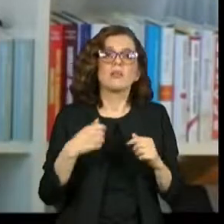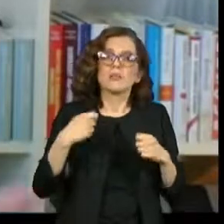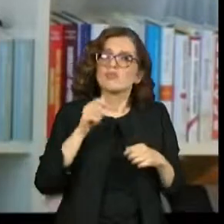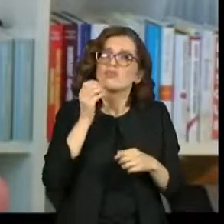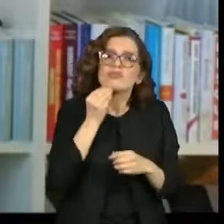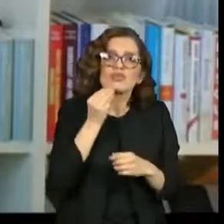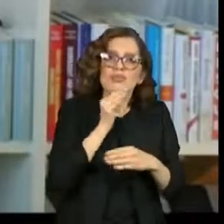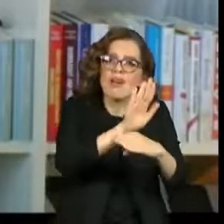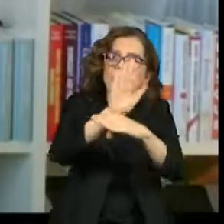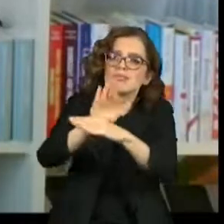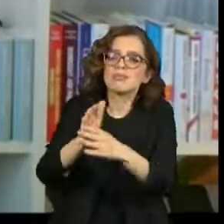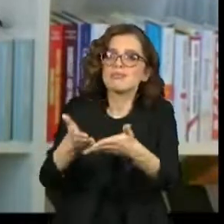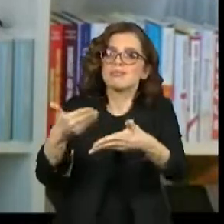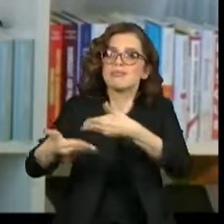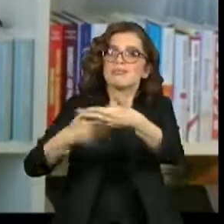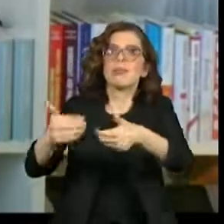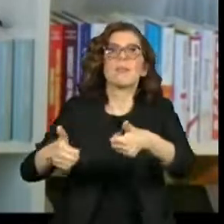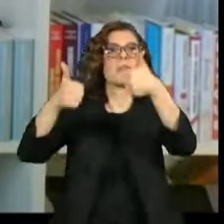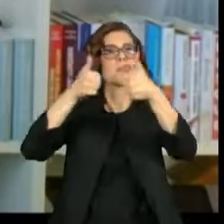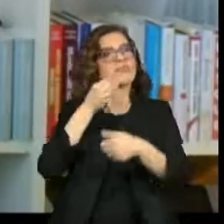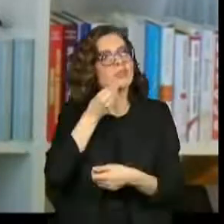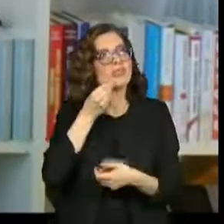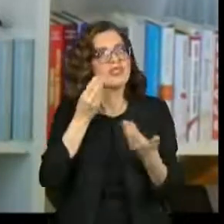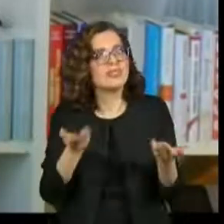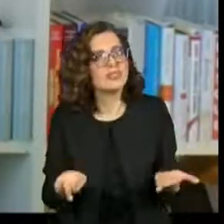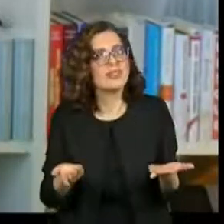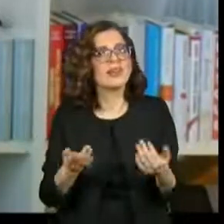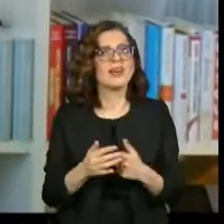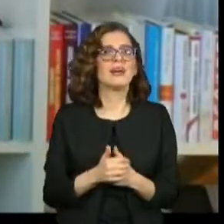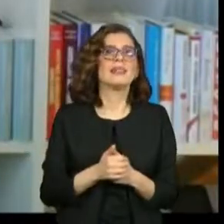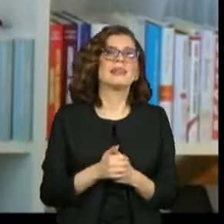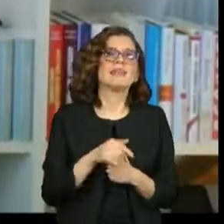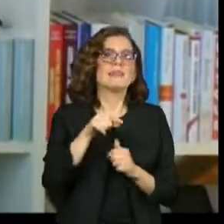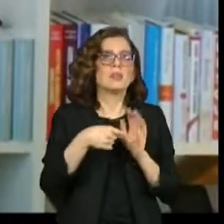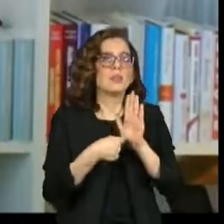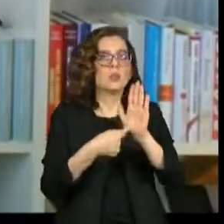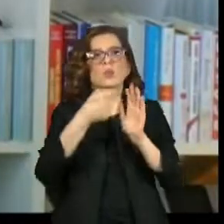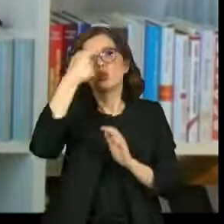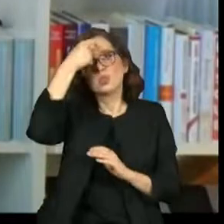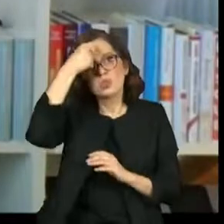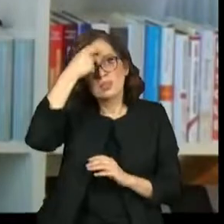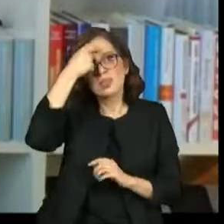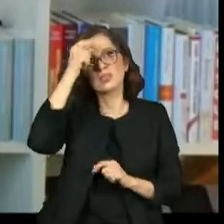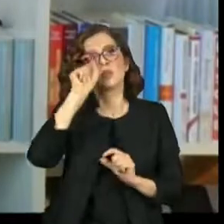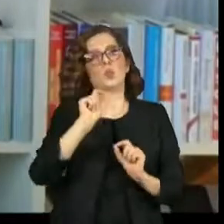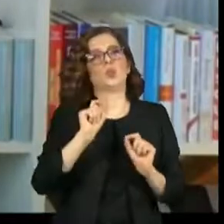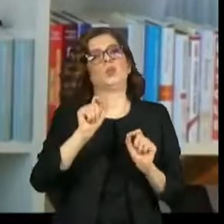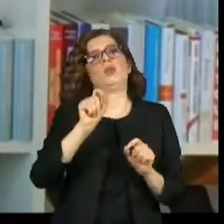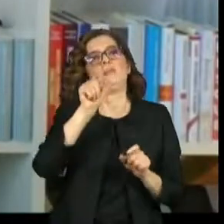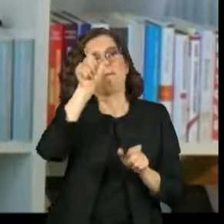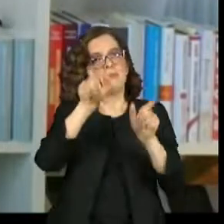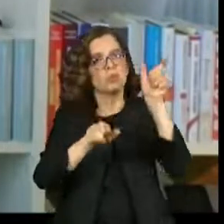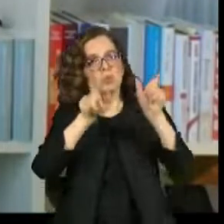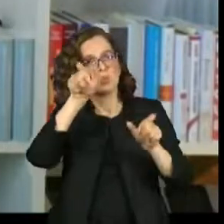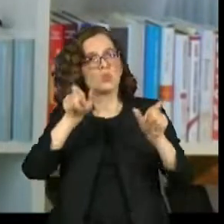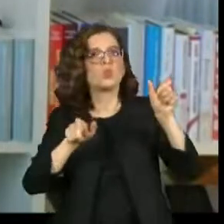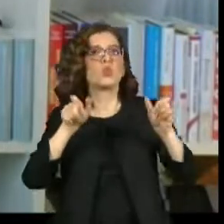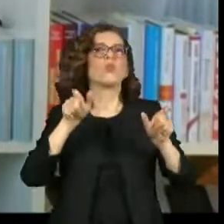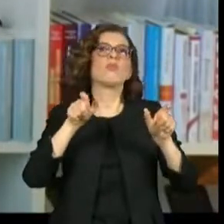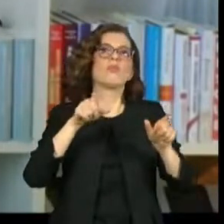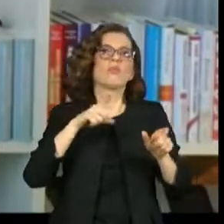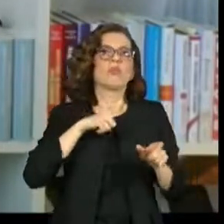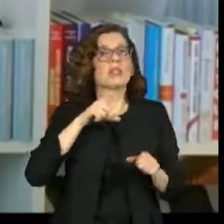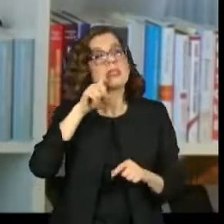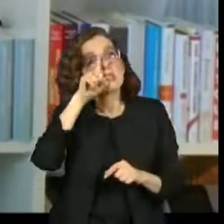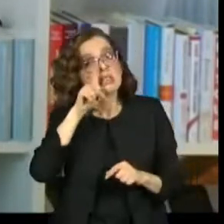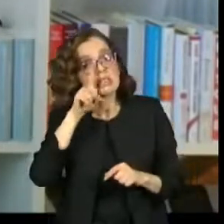mas eu acho que isso também fez pessoas aware que há alguns